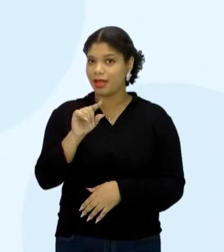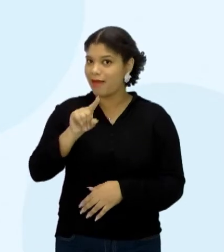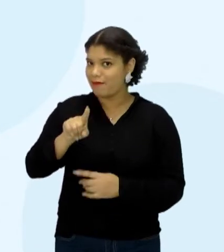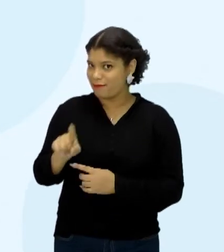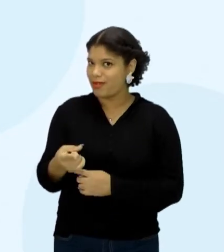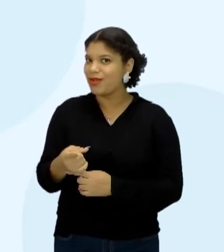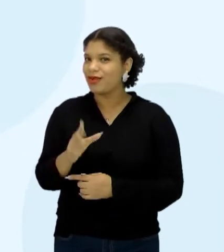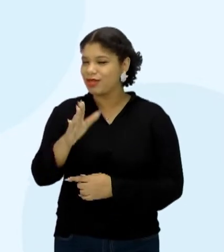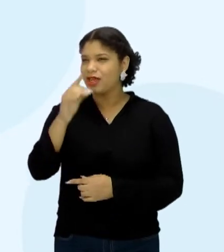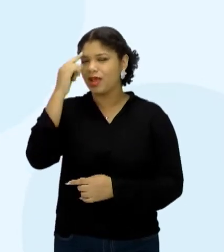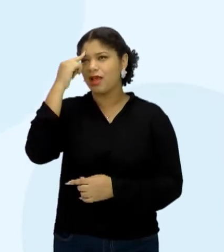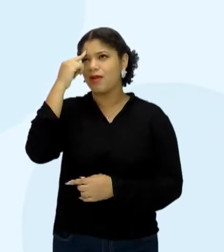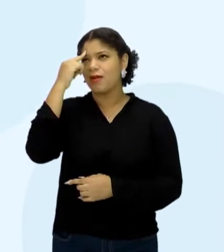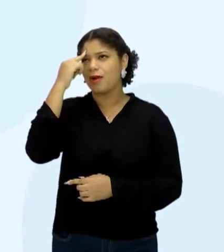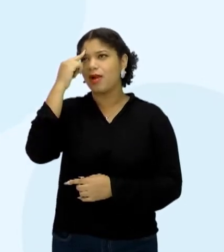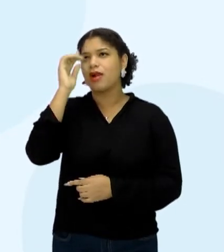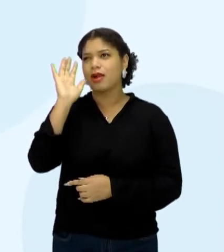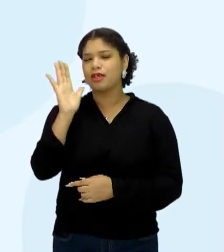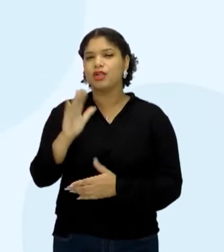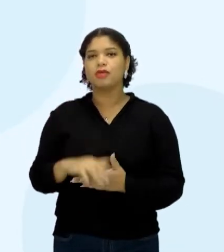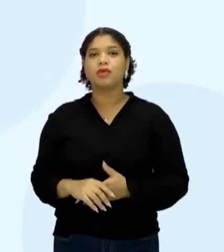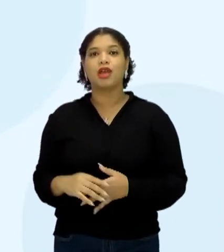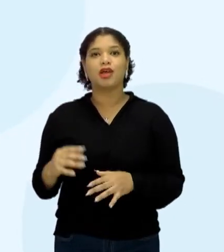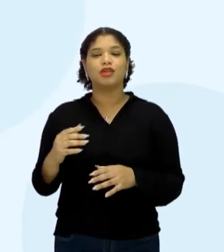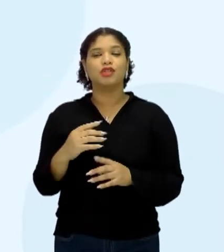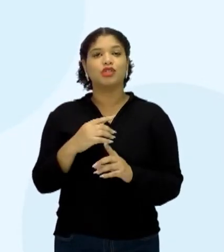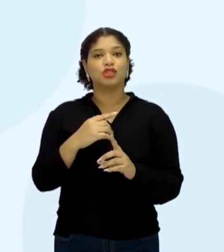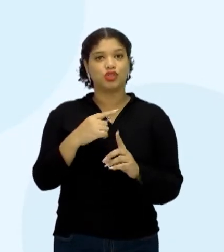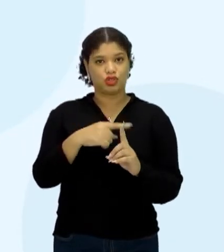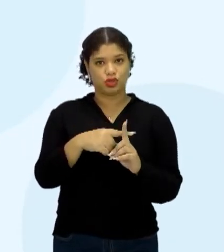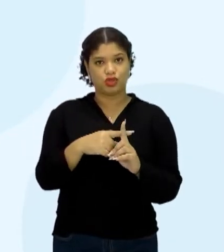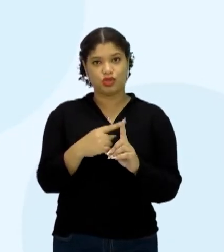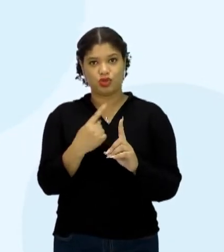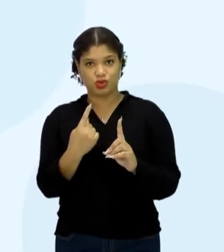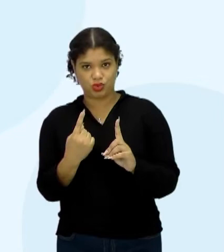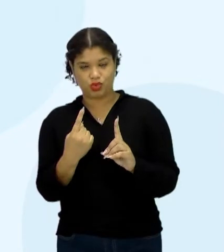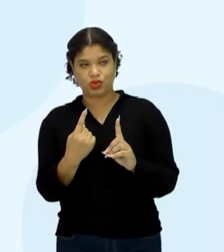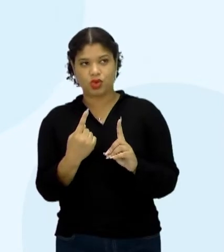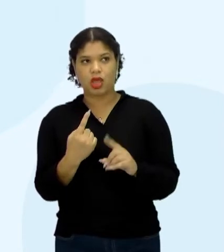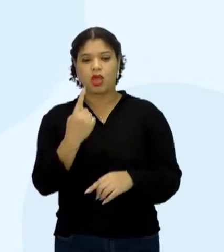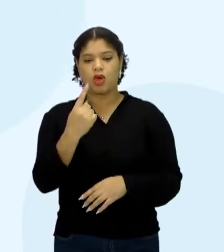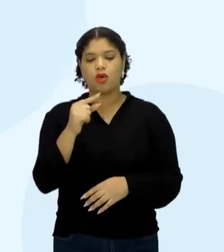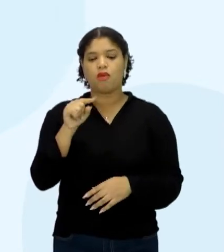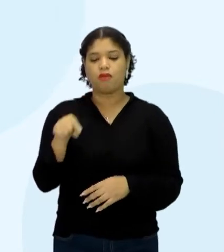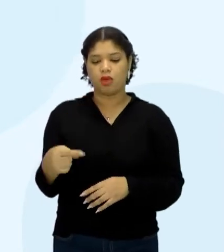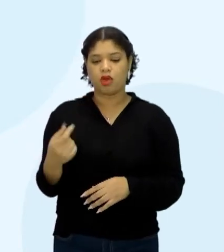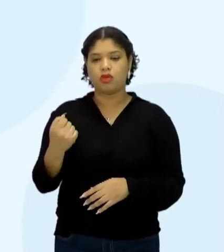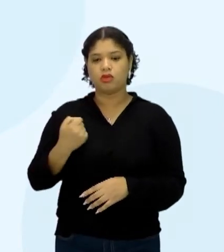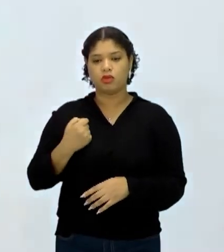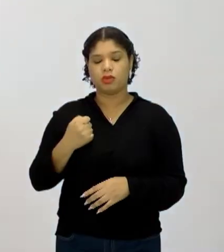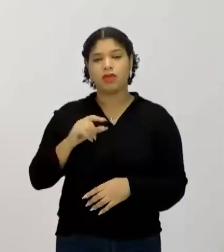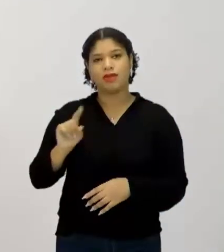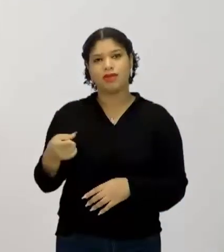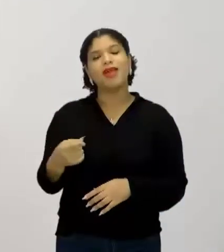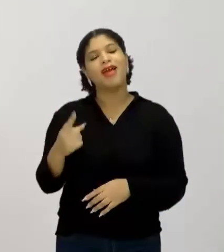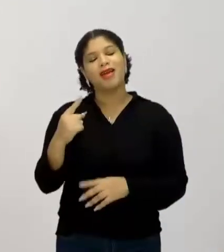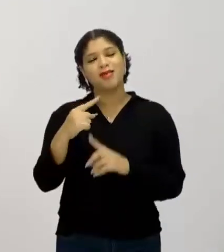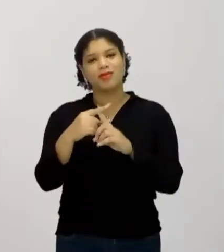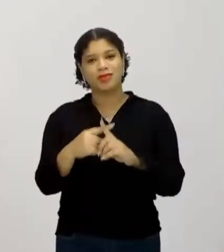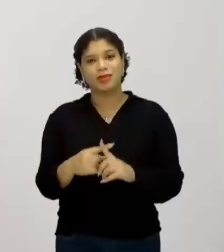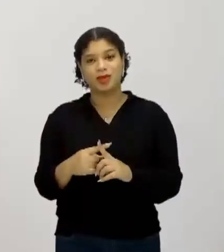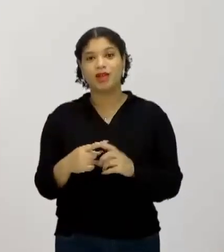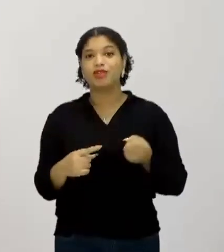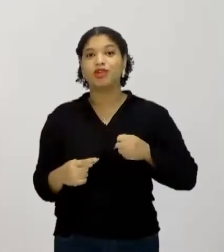Escreveu ele lá na sua cabeça, tá pensando nele? Soma 1. Somou? 1, esse valor em decimal. Tá, aí você vai multiplicar pelo